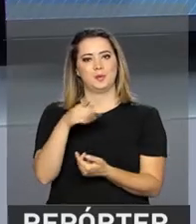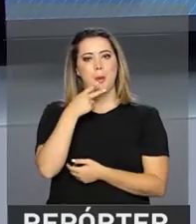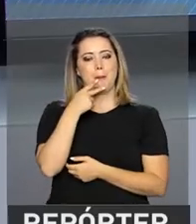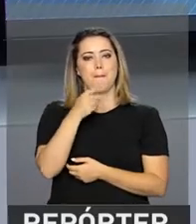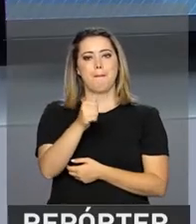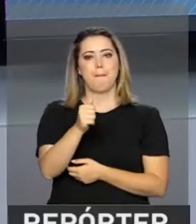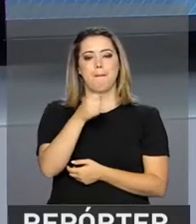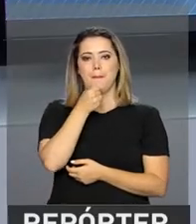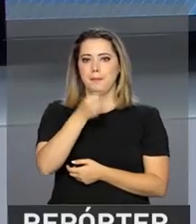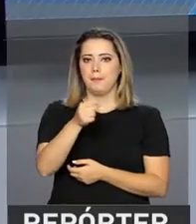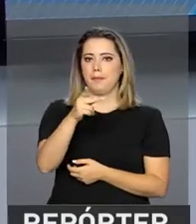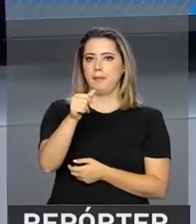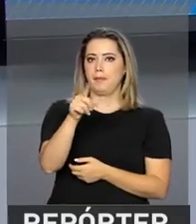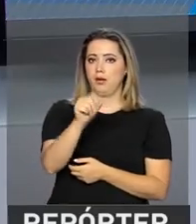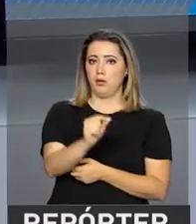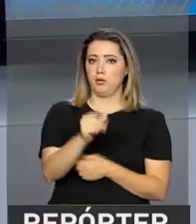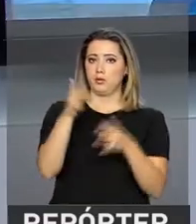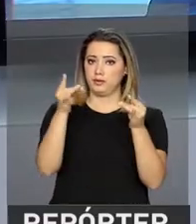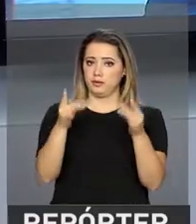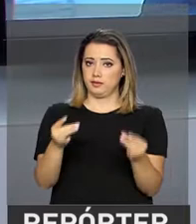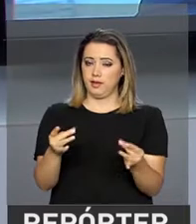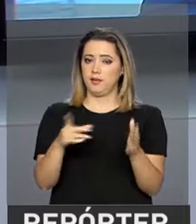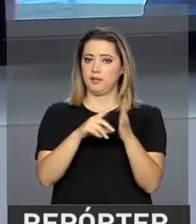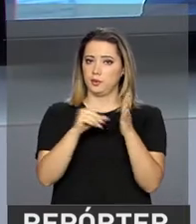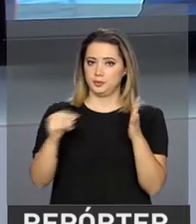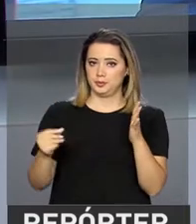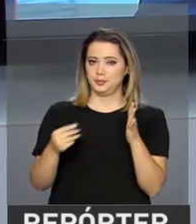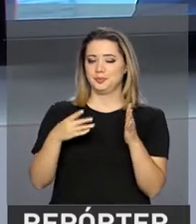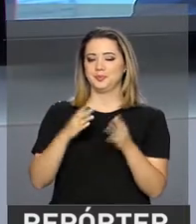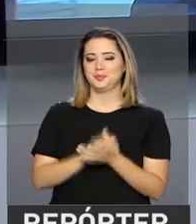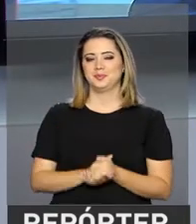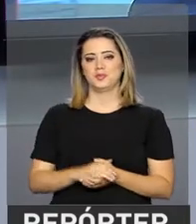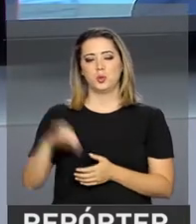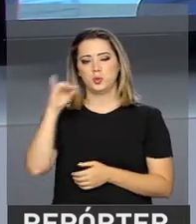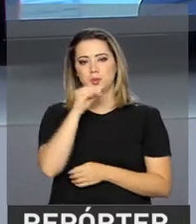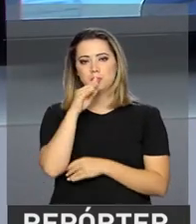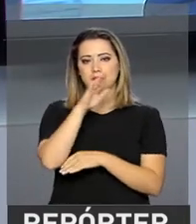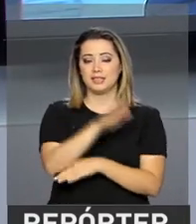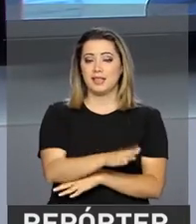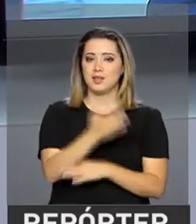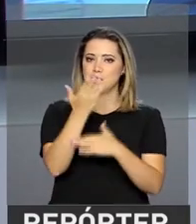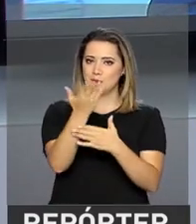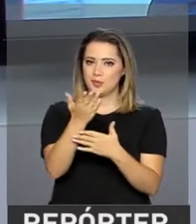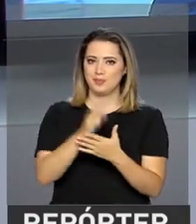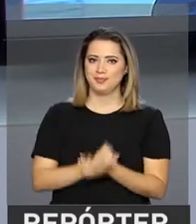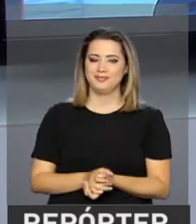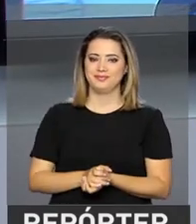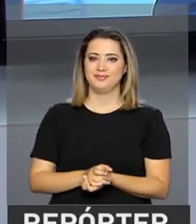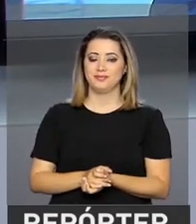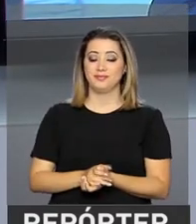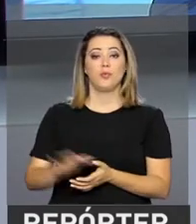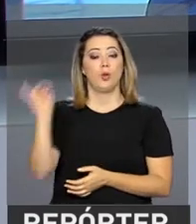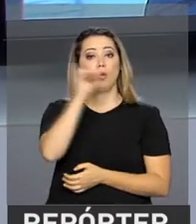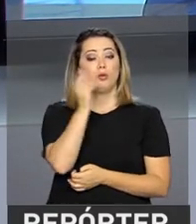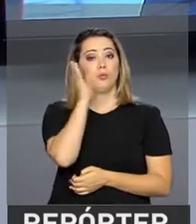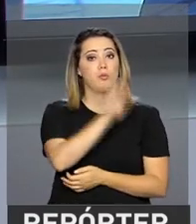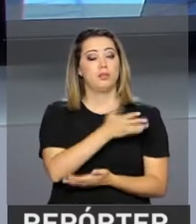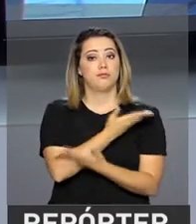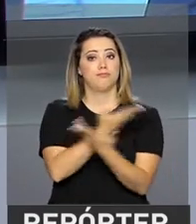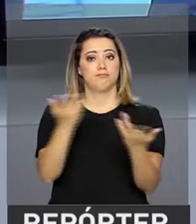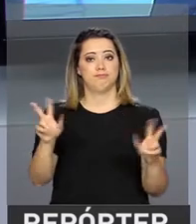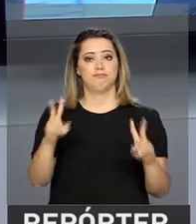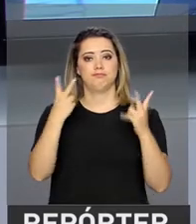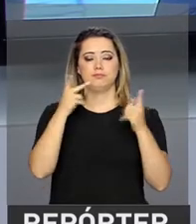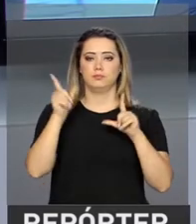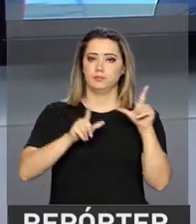repórter Paulo Lassalve está no Palácio do Planalto e tem mais detalhes para a gente. Olá, Paulo, boa tarde. Olá, Roberto. Boa tarde a